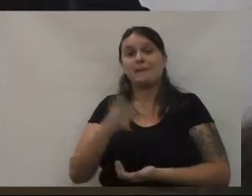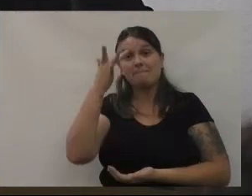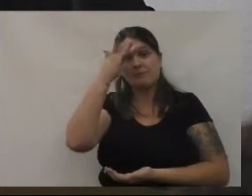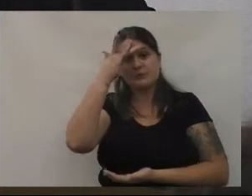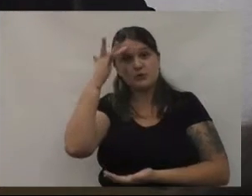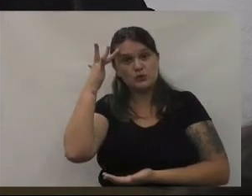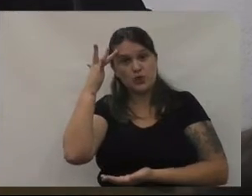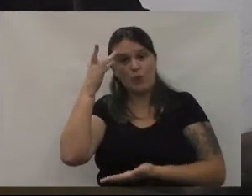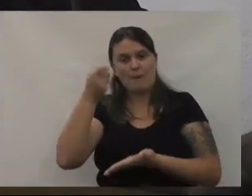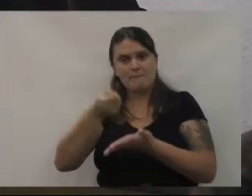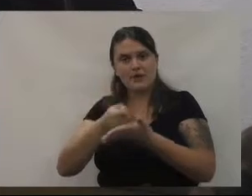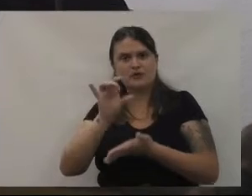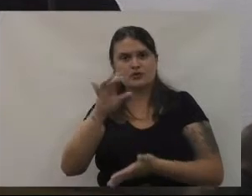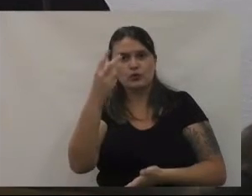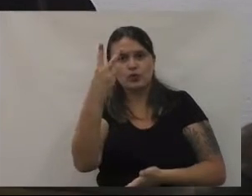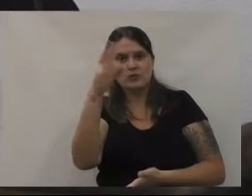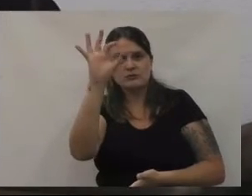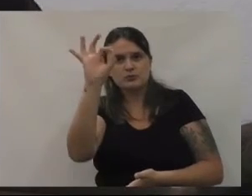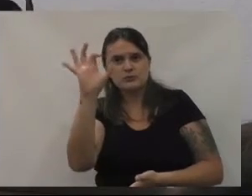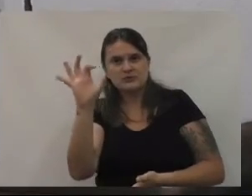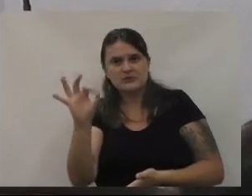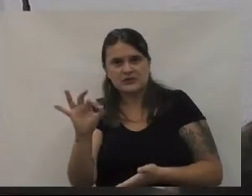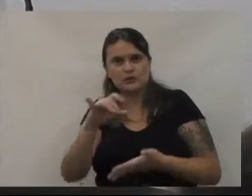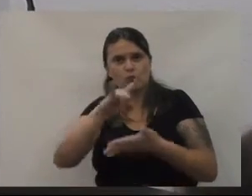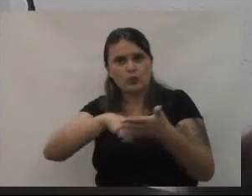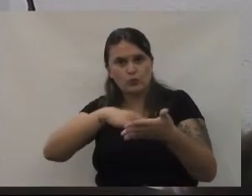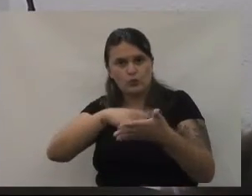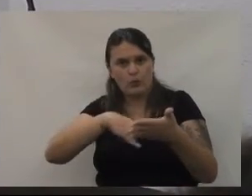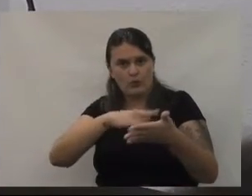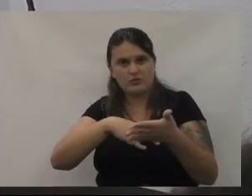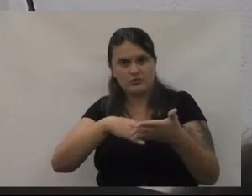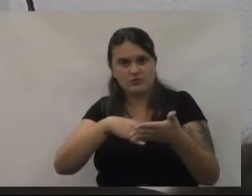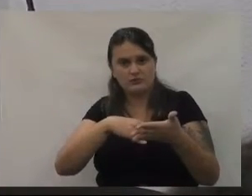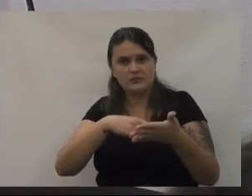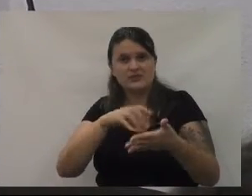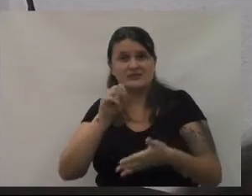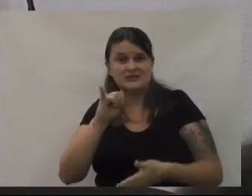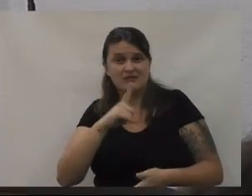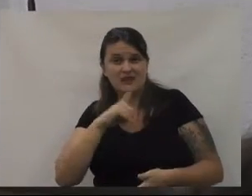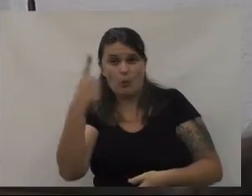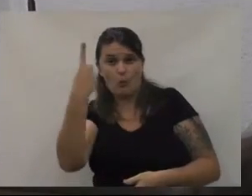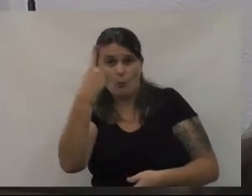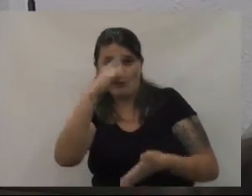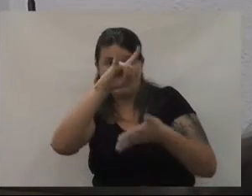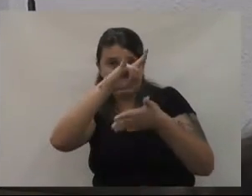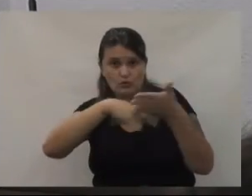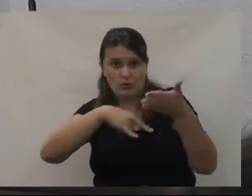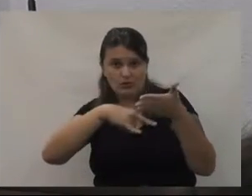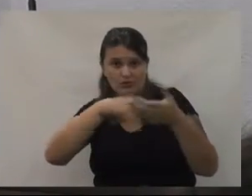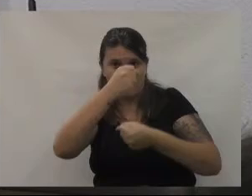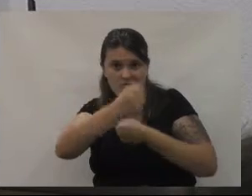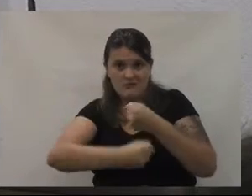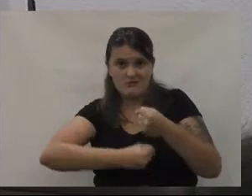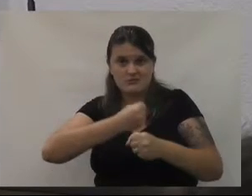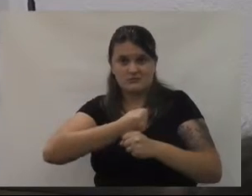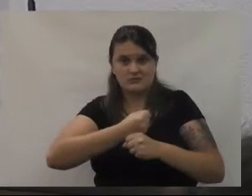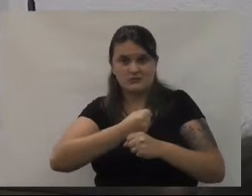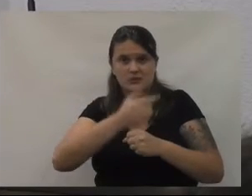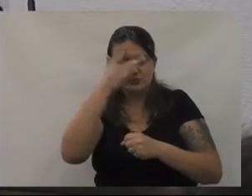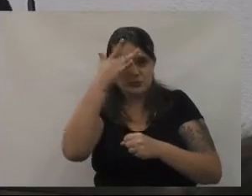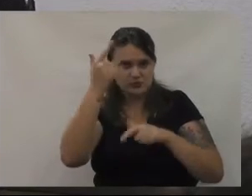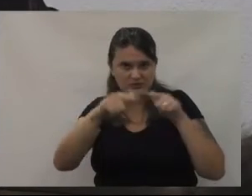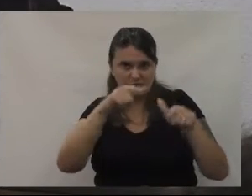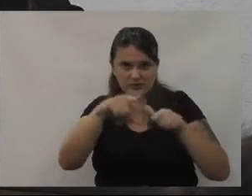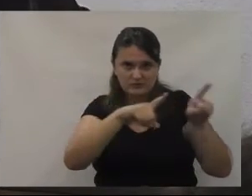contribui sobre 2% da nota fiscal, e ele tendo uma nota fiscal por ano,